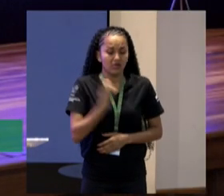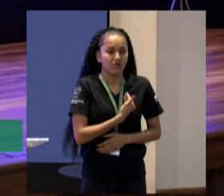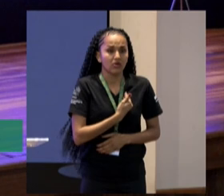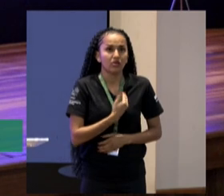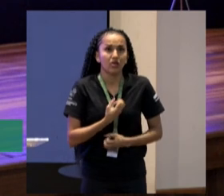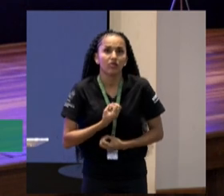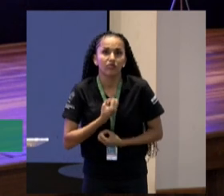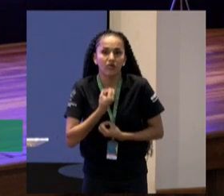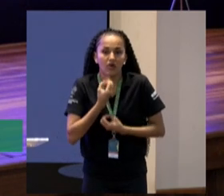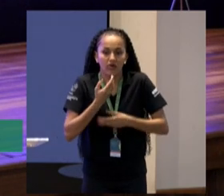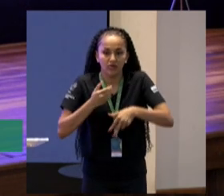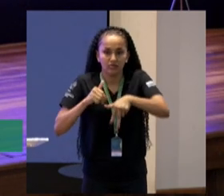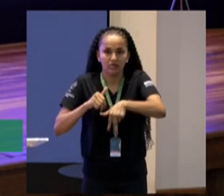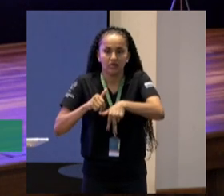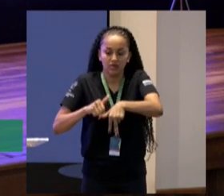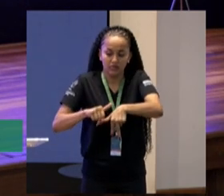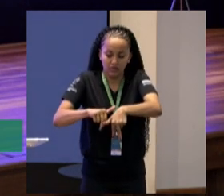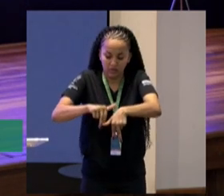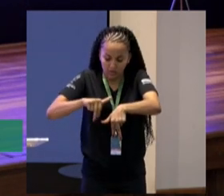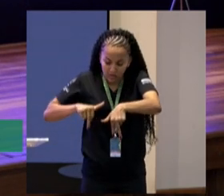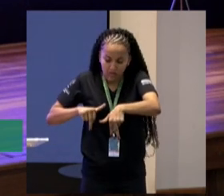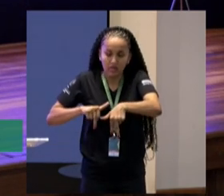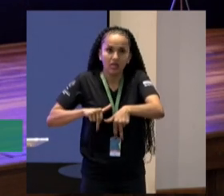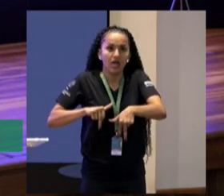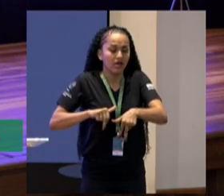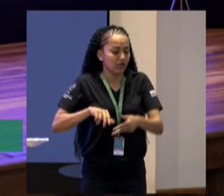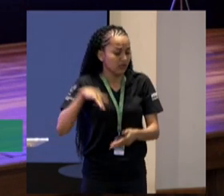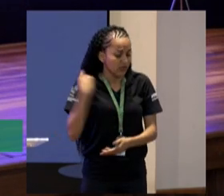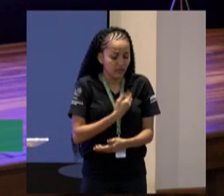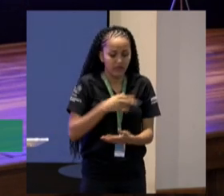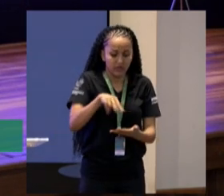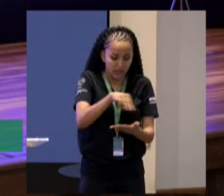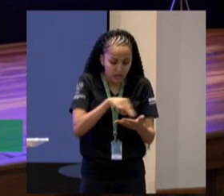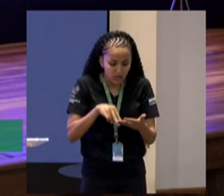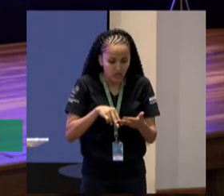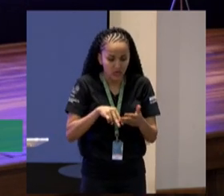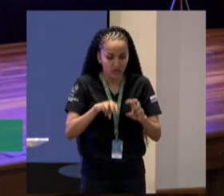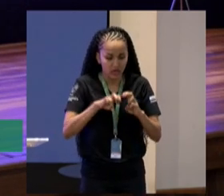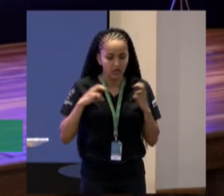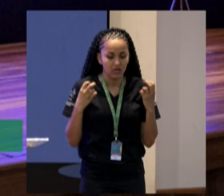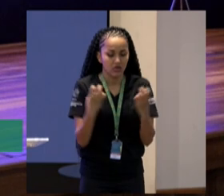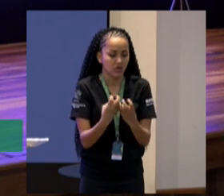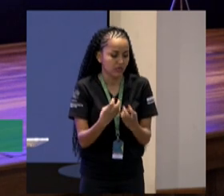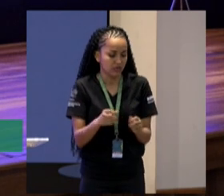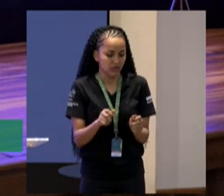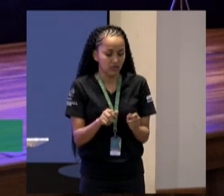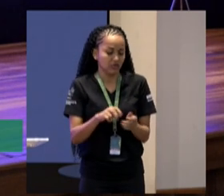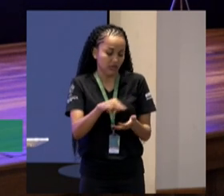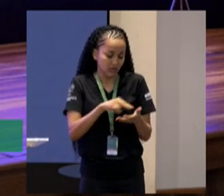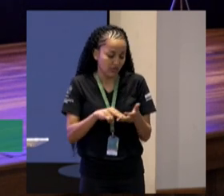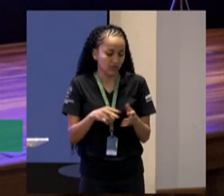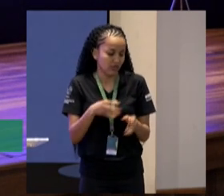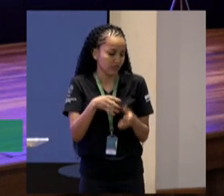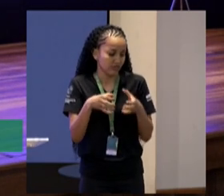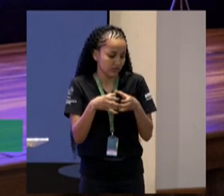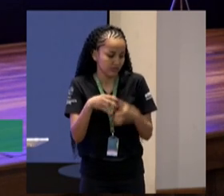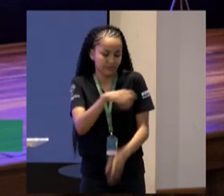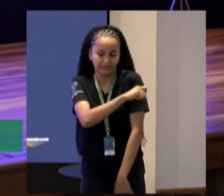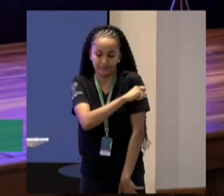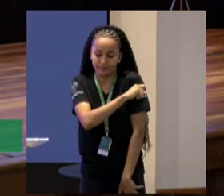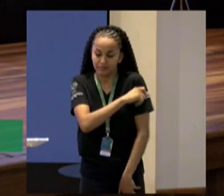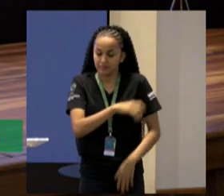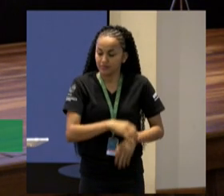Vozes Ancestrais com Daniel Mundurucum, que a gente vai fazendo leitura, roda de leitura, com os estudantes.